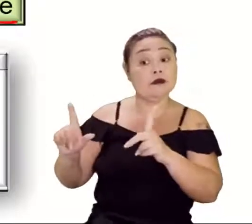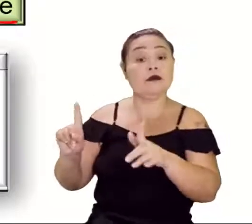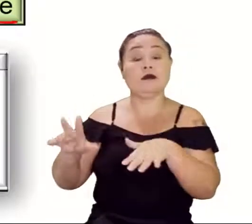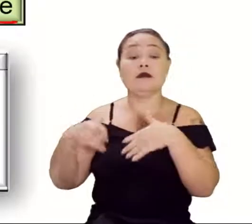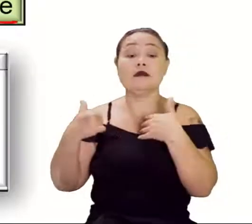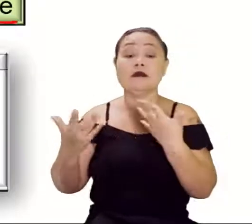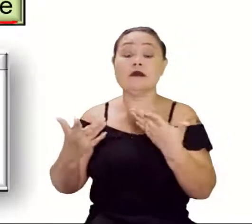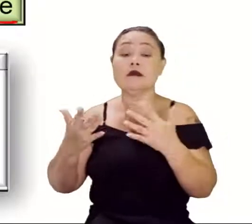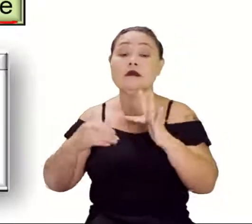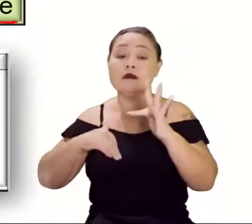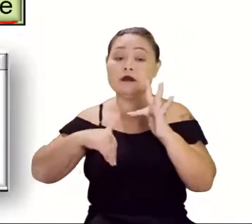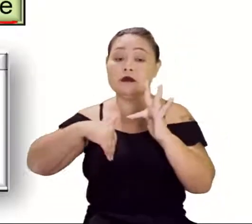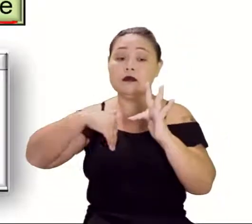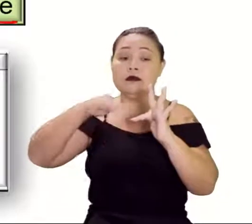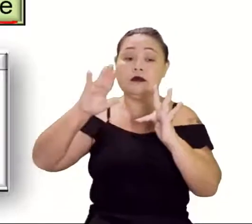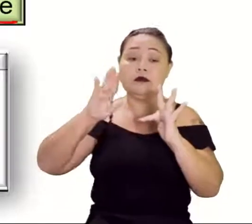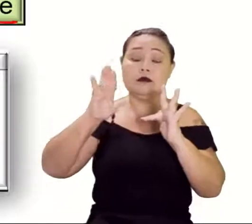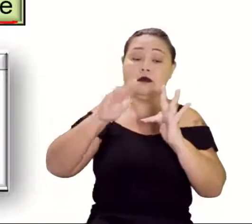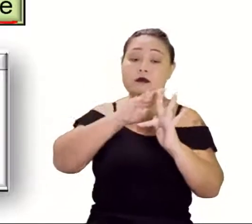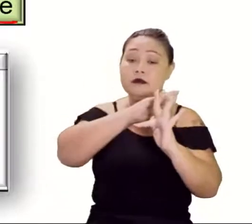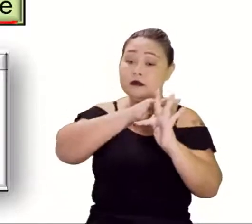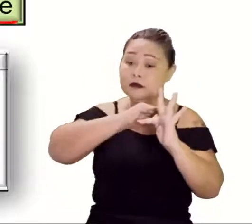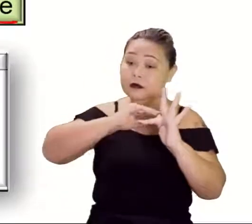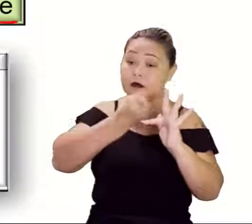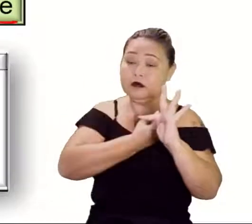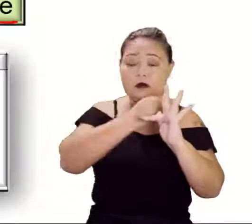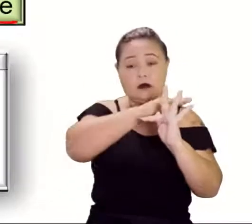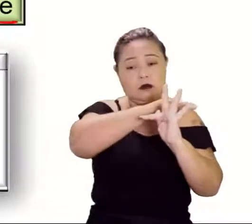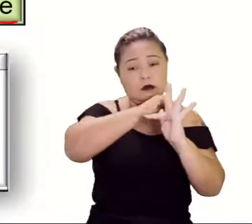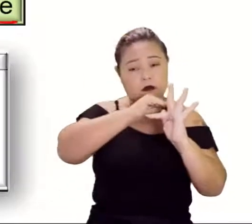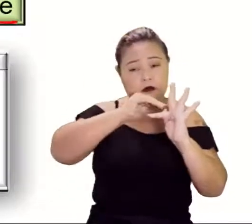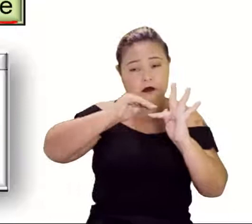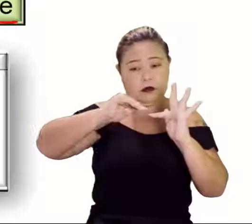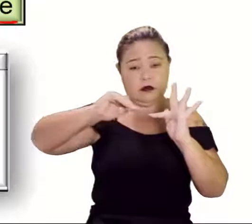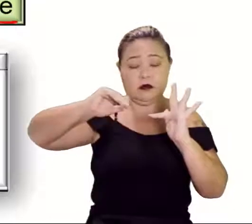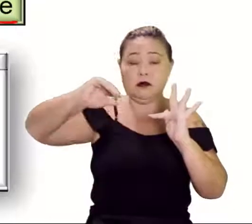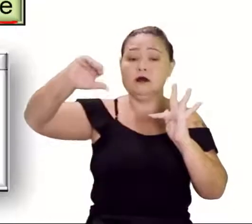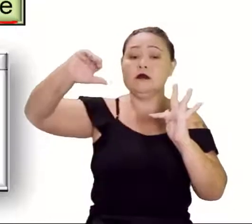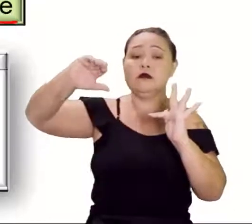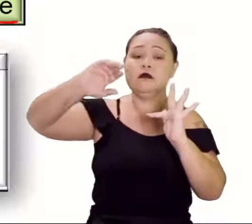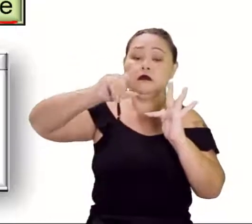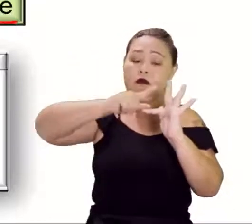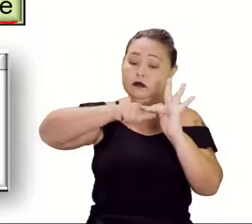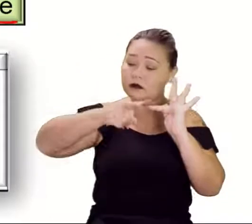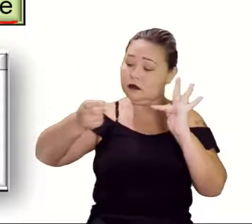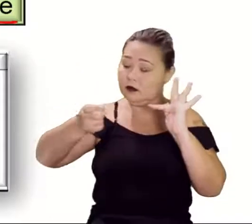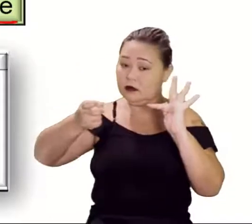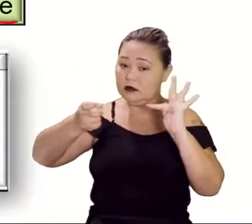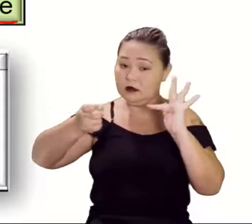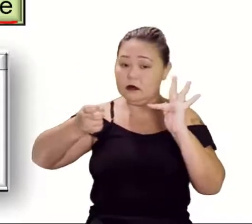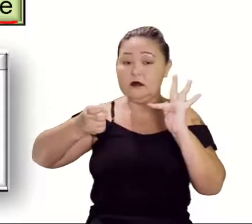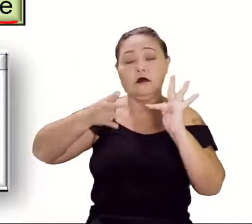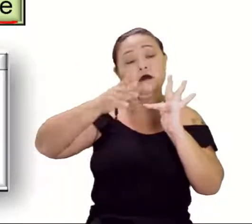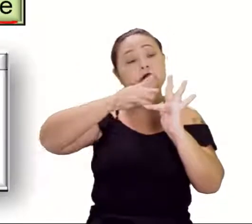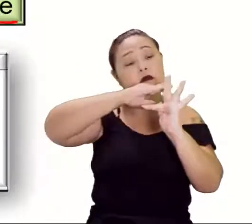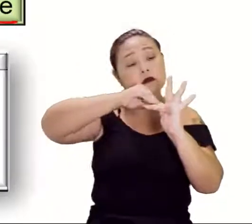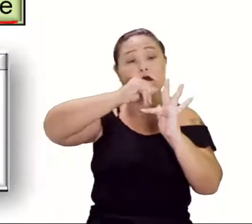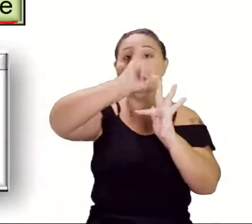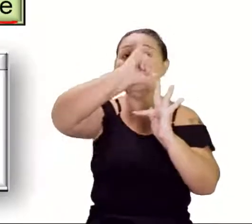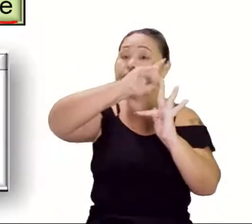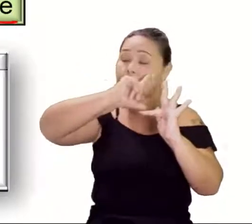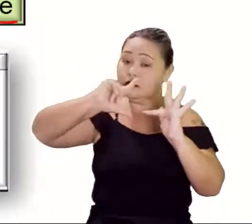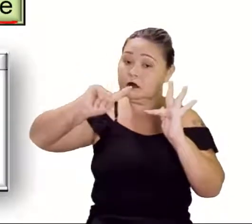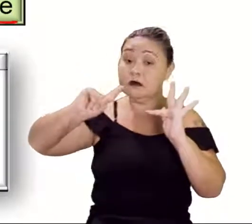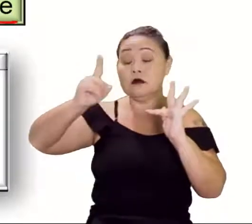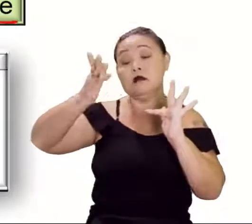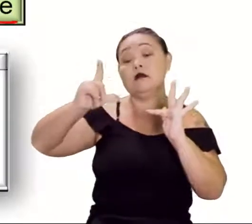diferente. Então, crescente, né? Os valores vão aumentando à medida que os valores de x aumentam, os valores em y também aumentam.